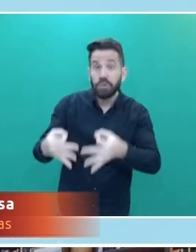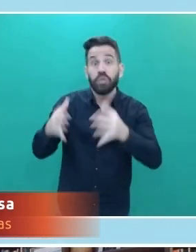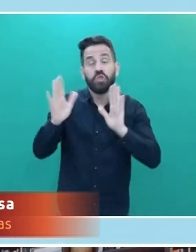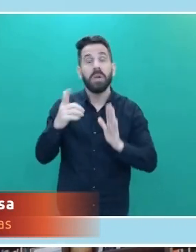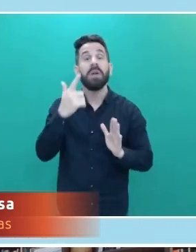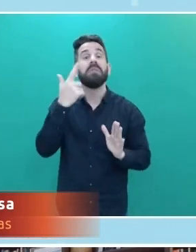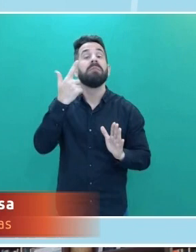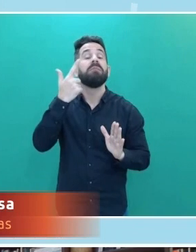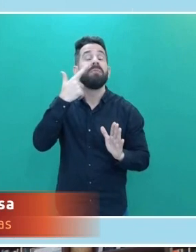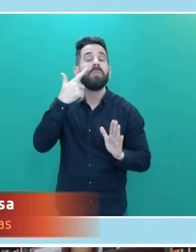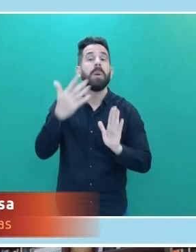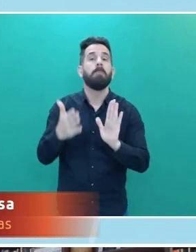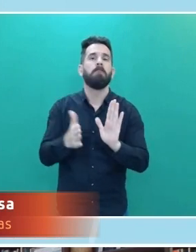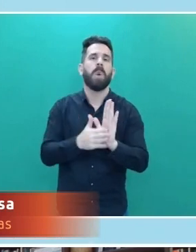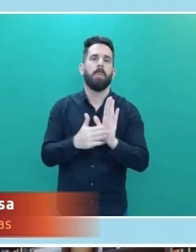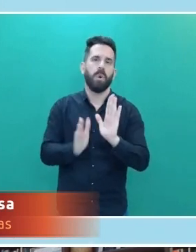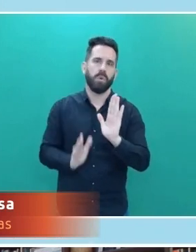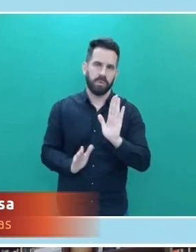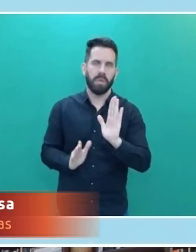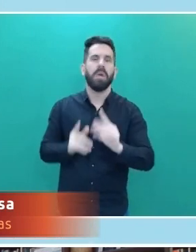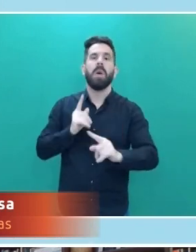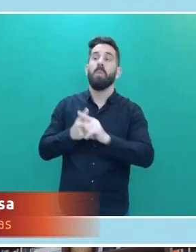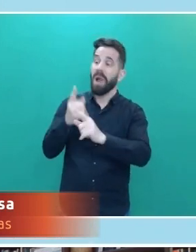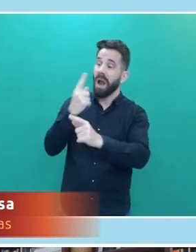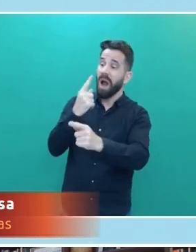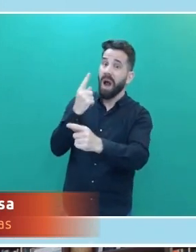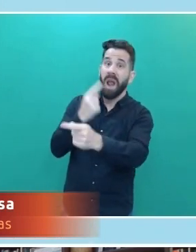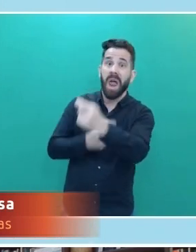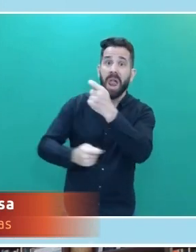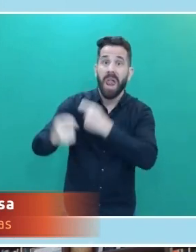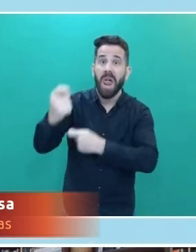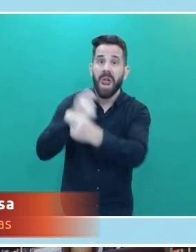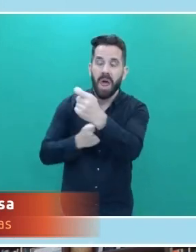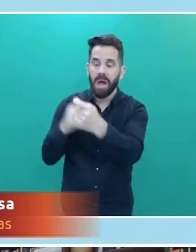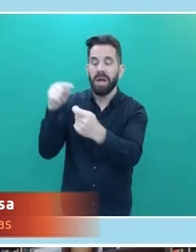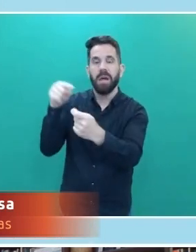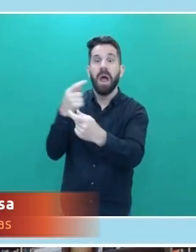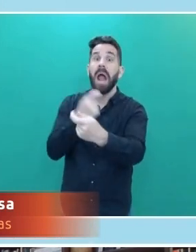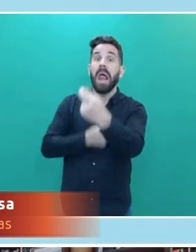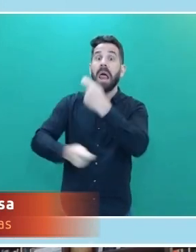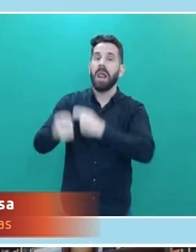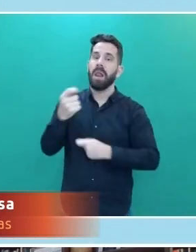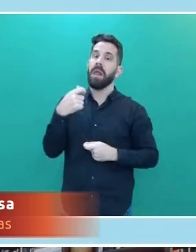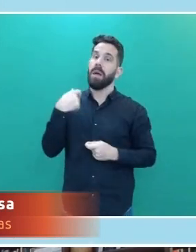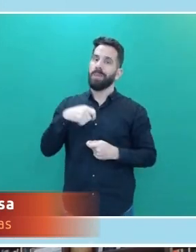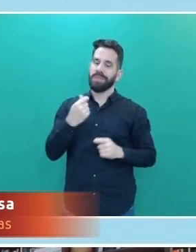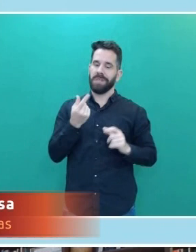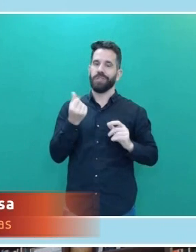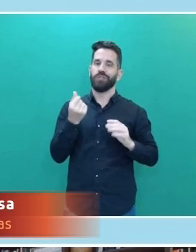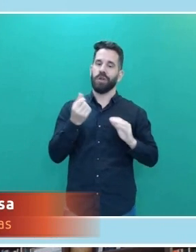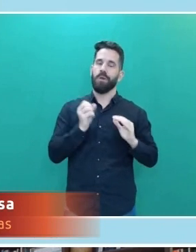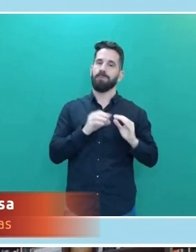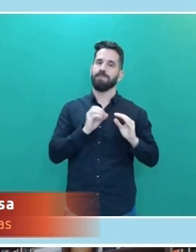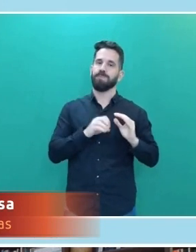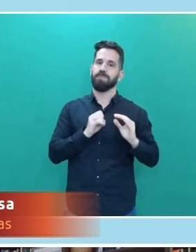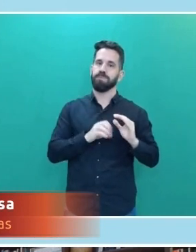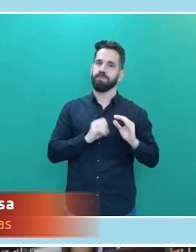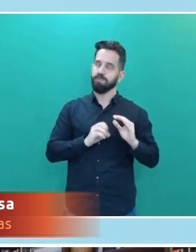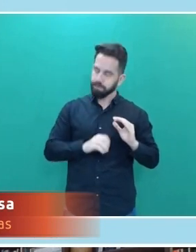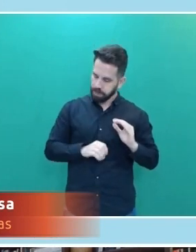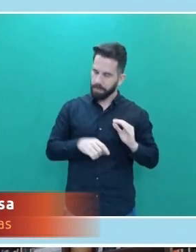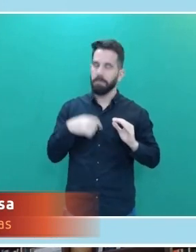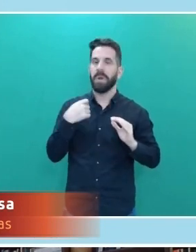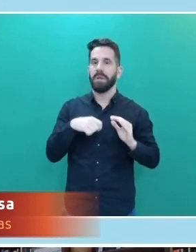quê? Para a gente fazer transações comerciais, você precisa ter reservas, né? Você precisa receber aquele